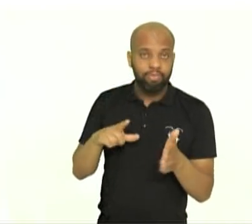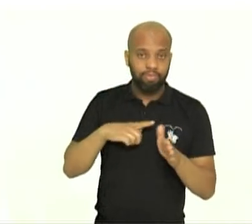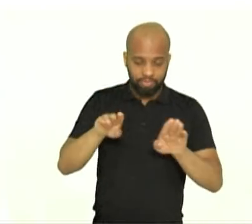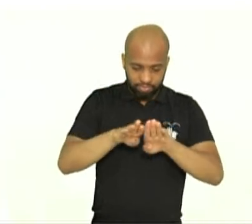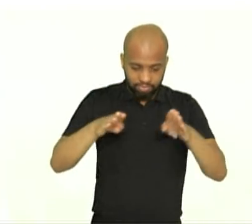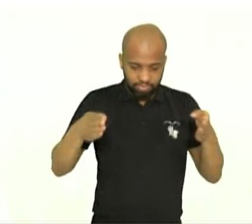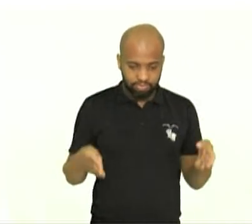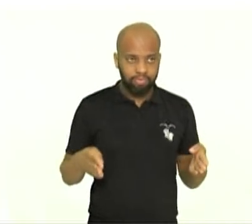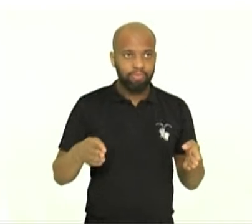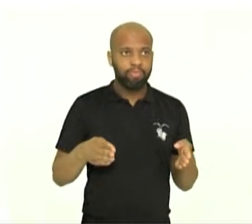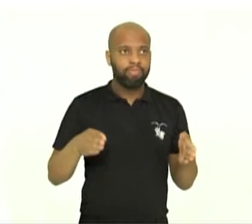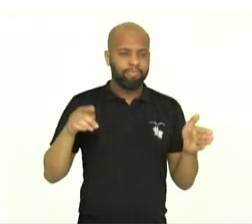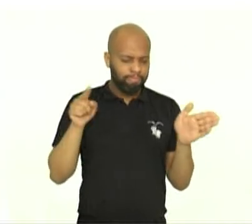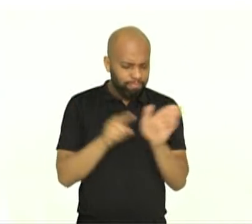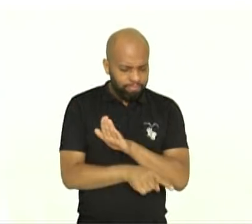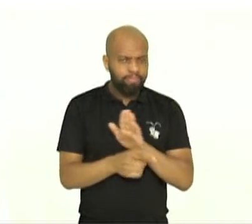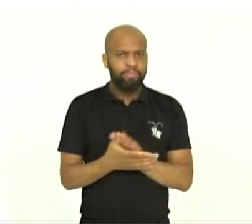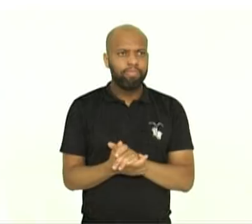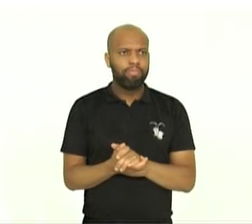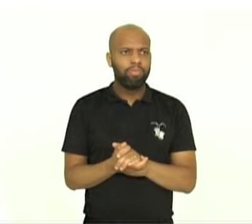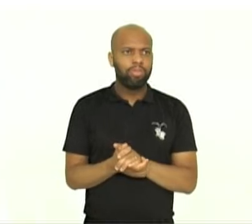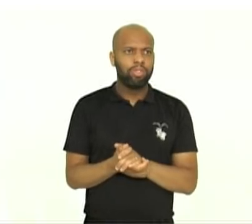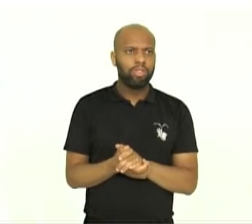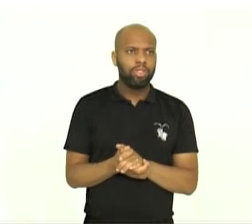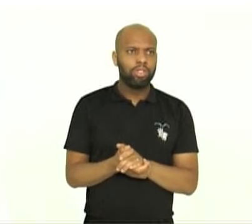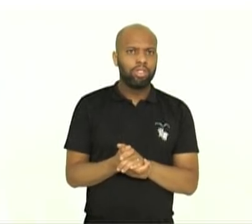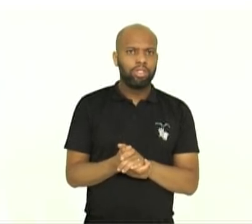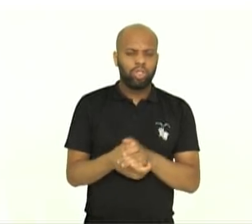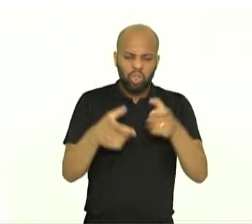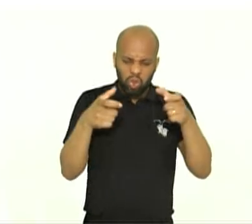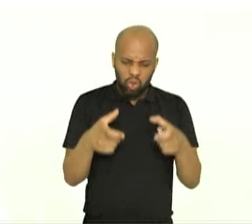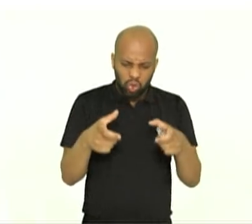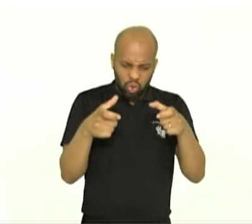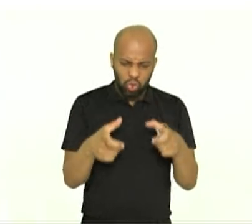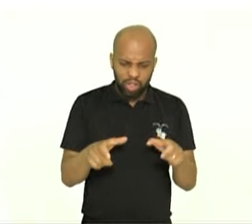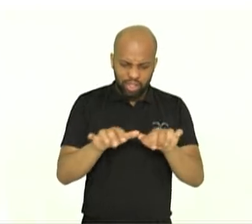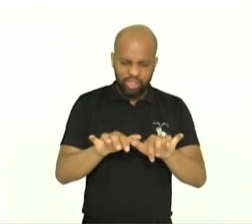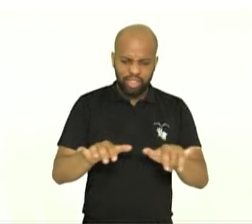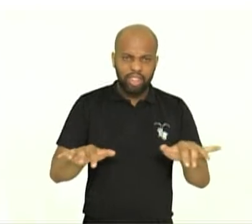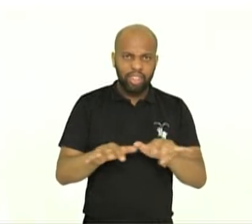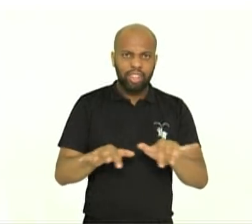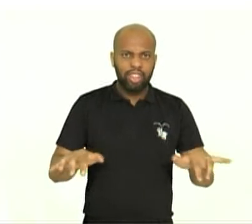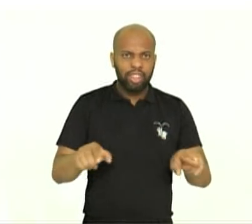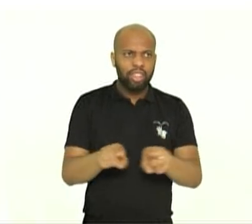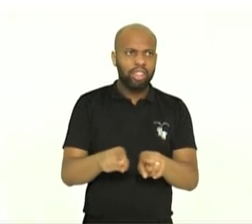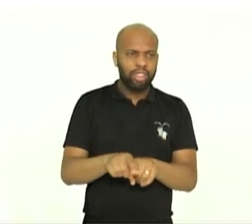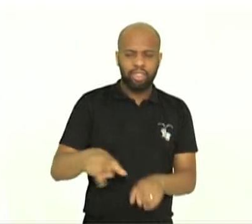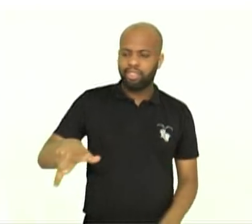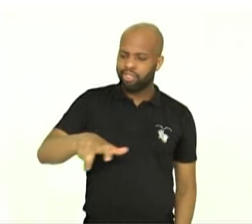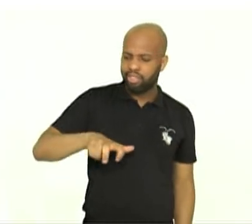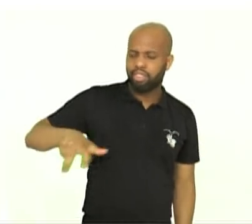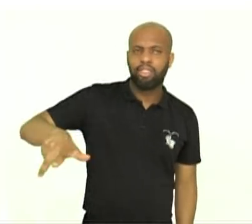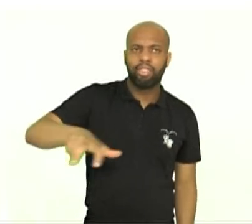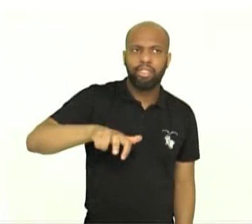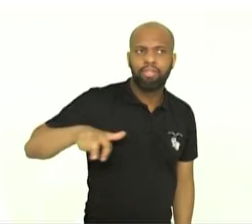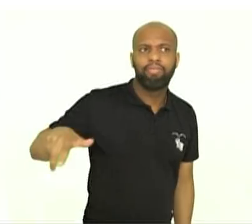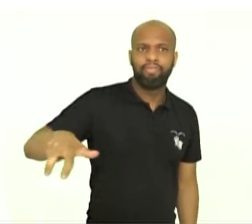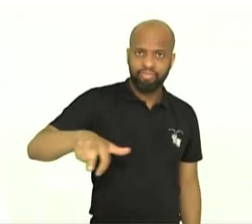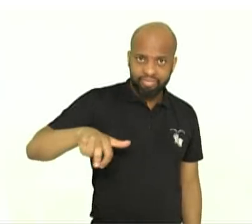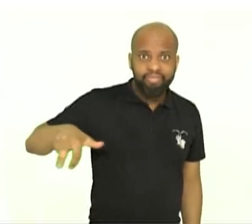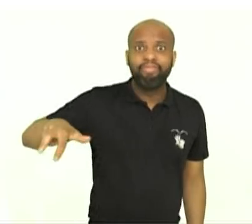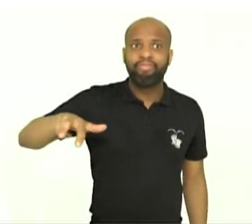carteira e pergunta, cadê o teclado e o mouse? Né? Começando